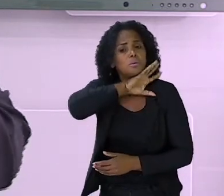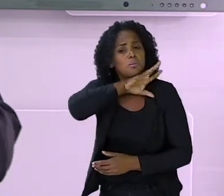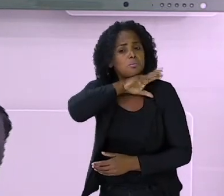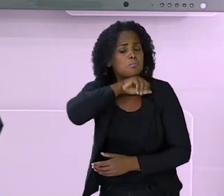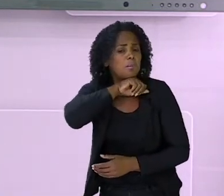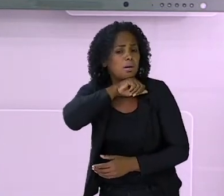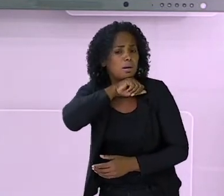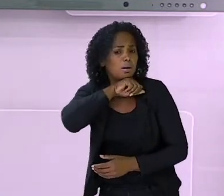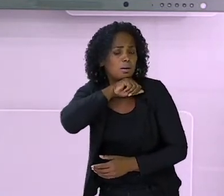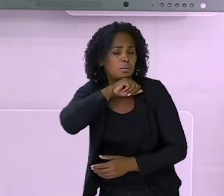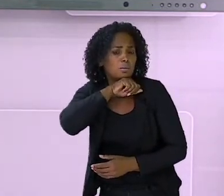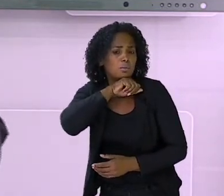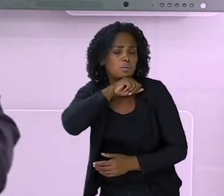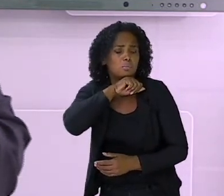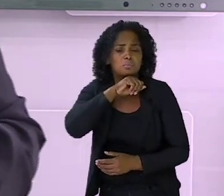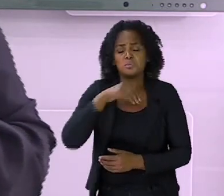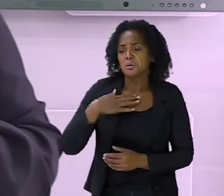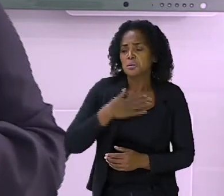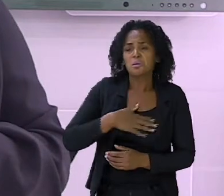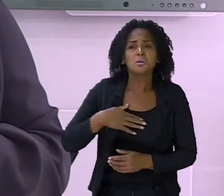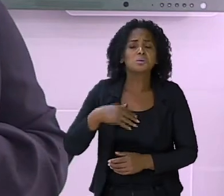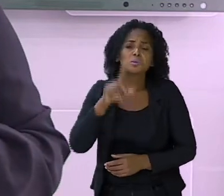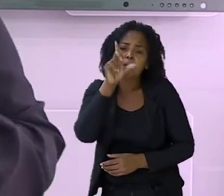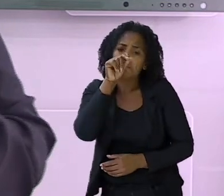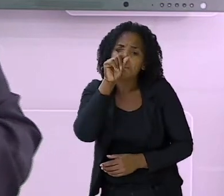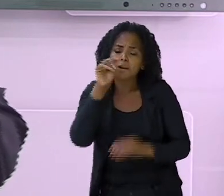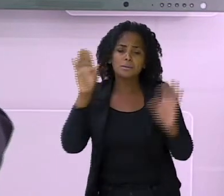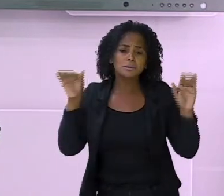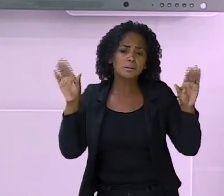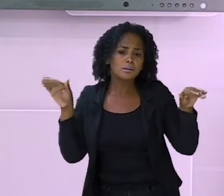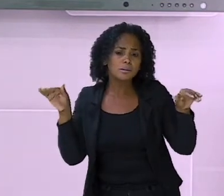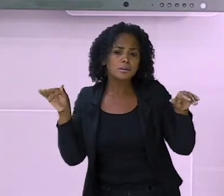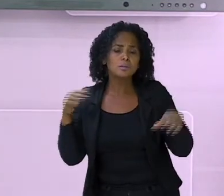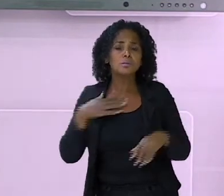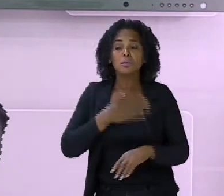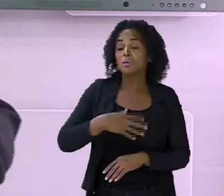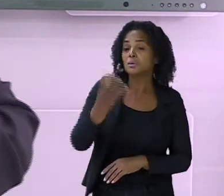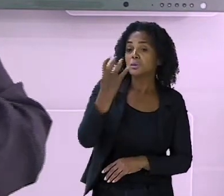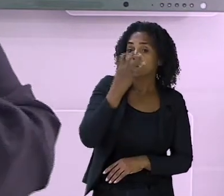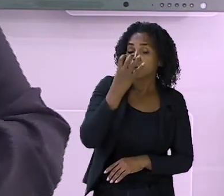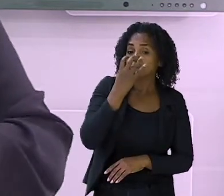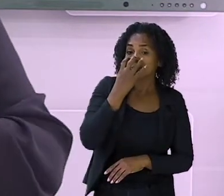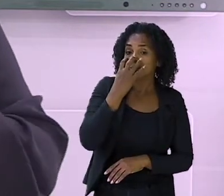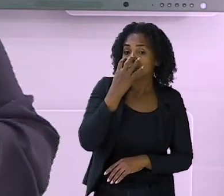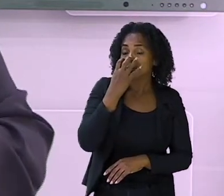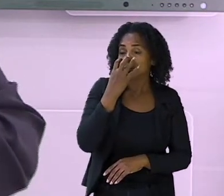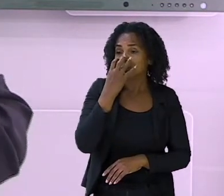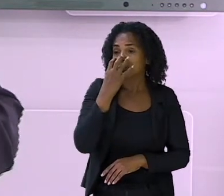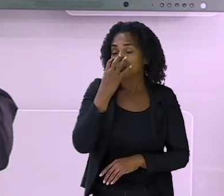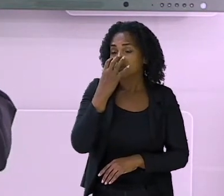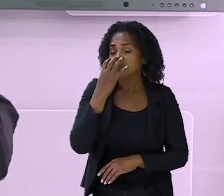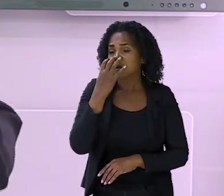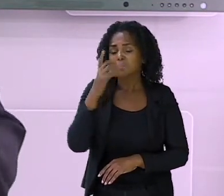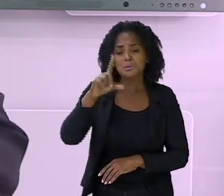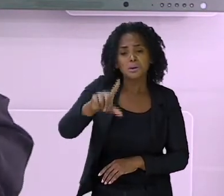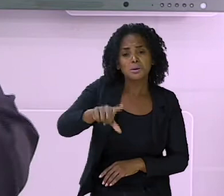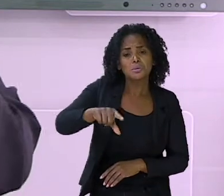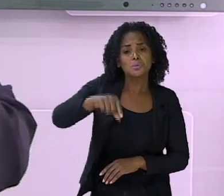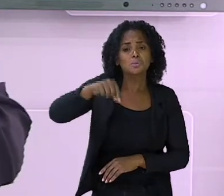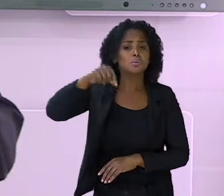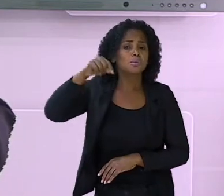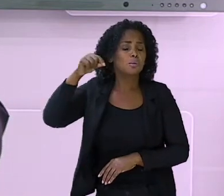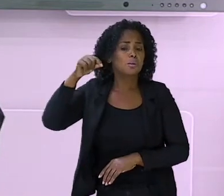específico. Eu perguntei para você, você gosta de animais? Qual? Aí você pode falar, eu gosto de gato e de cachorro. Aí o outro